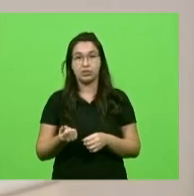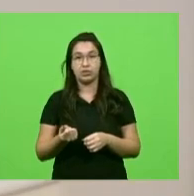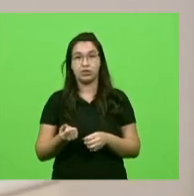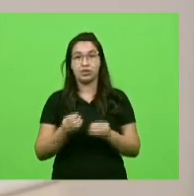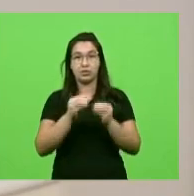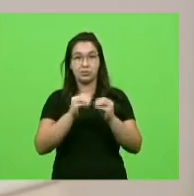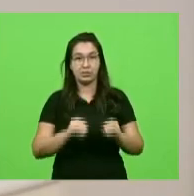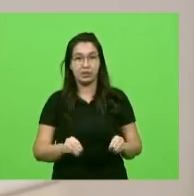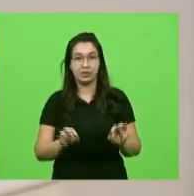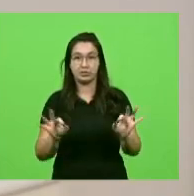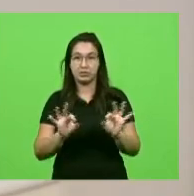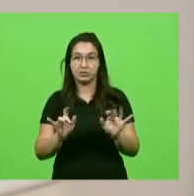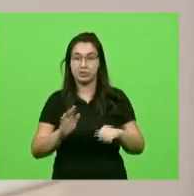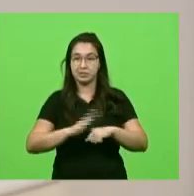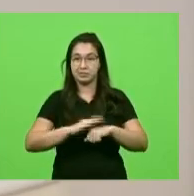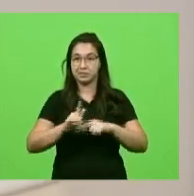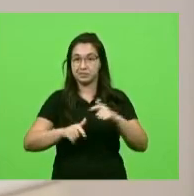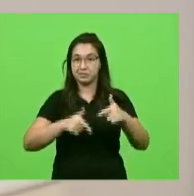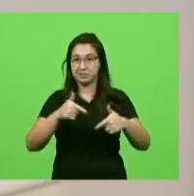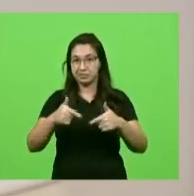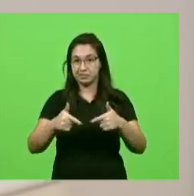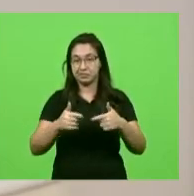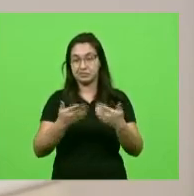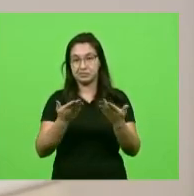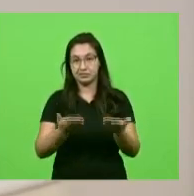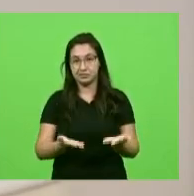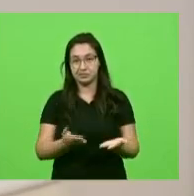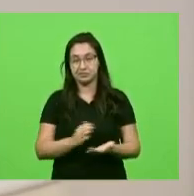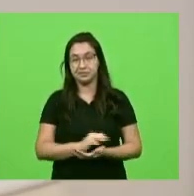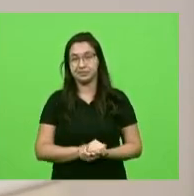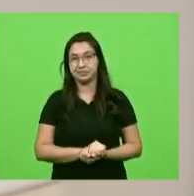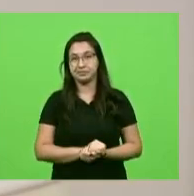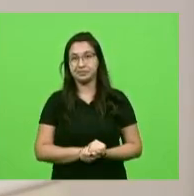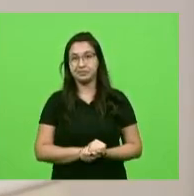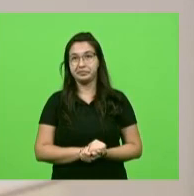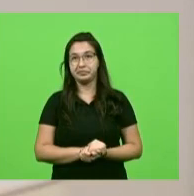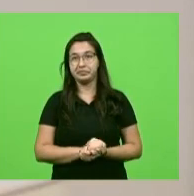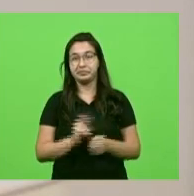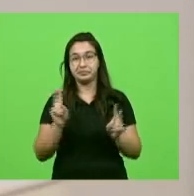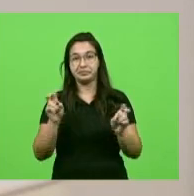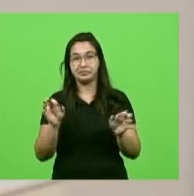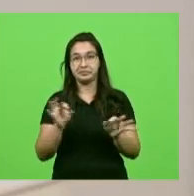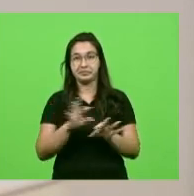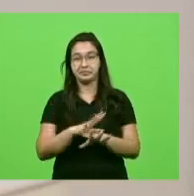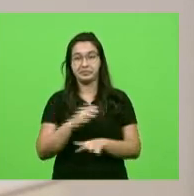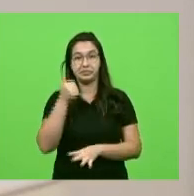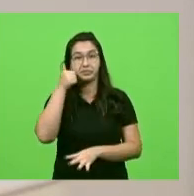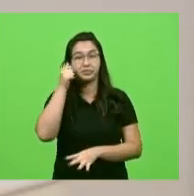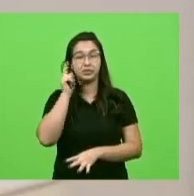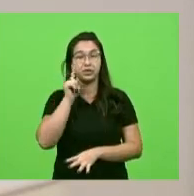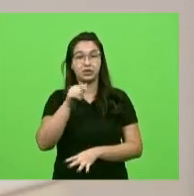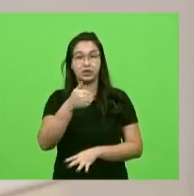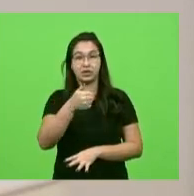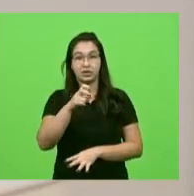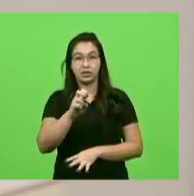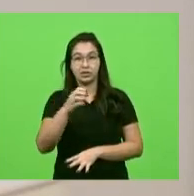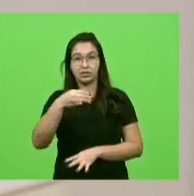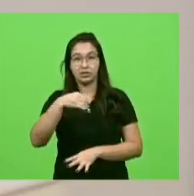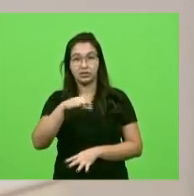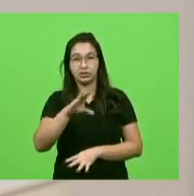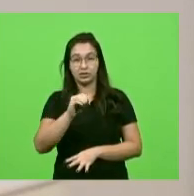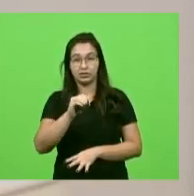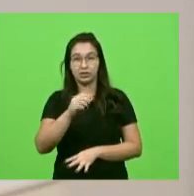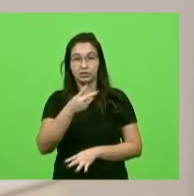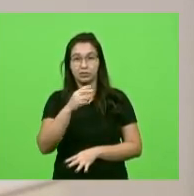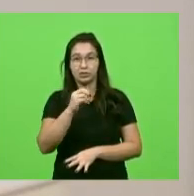demais ações que visem o ressarcimento ao erário. Fecha aspas. Em 15 de maio de 2020, o secretário de Estado da Saúde